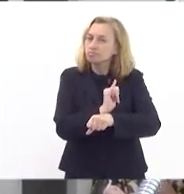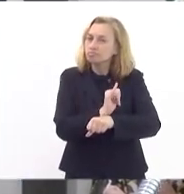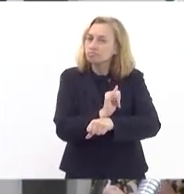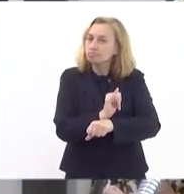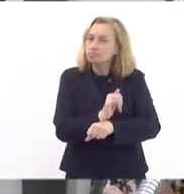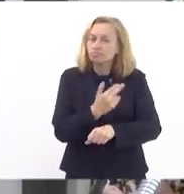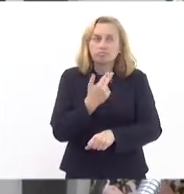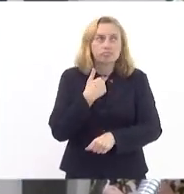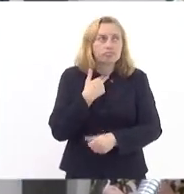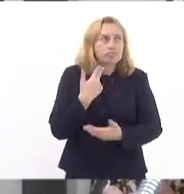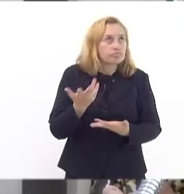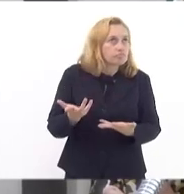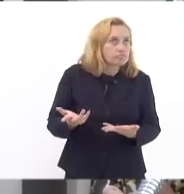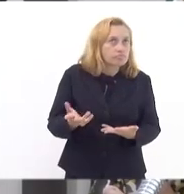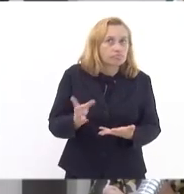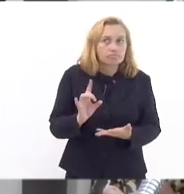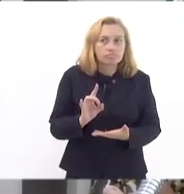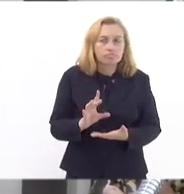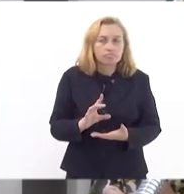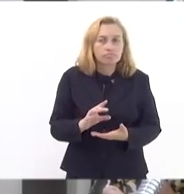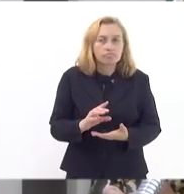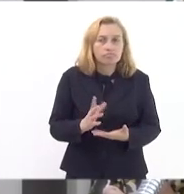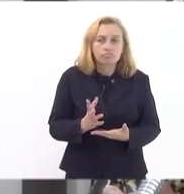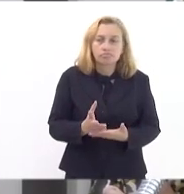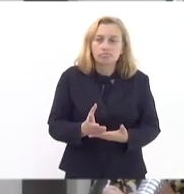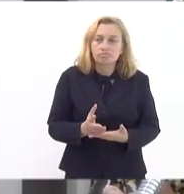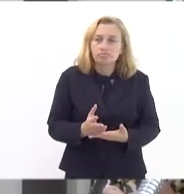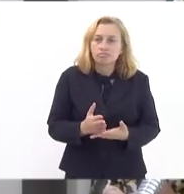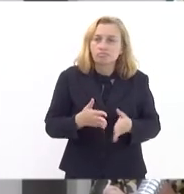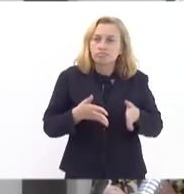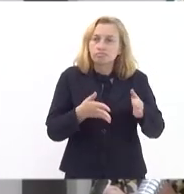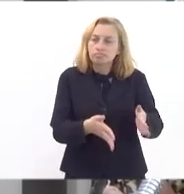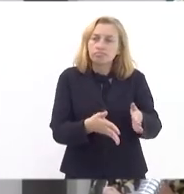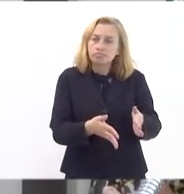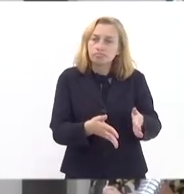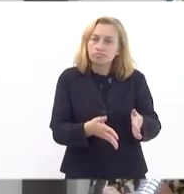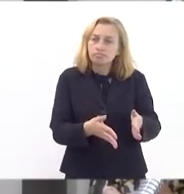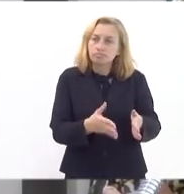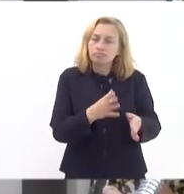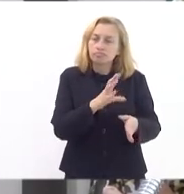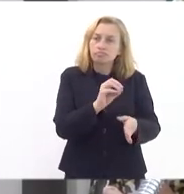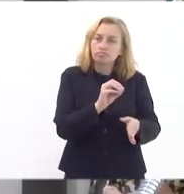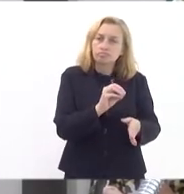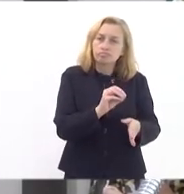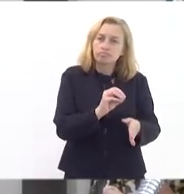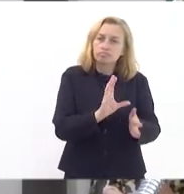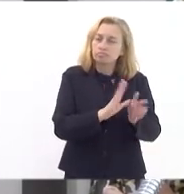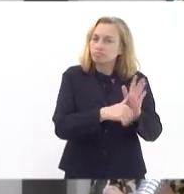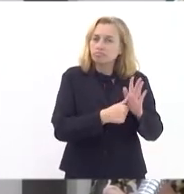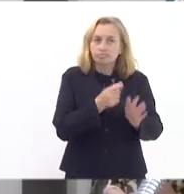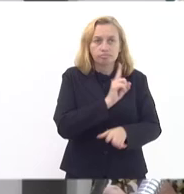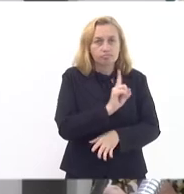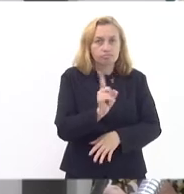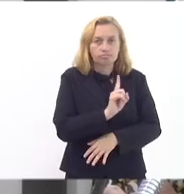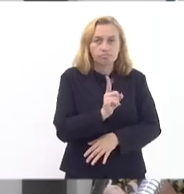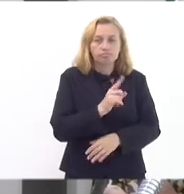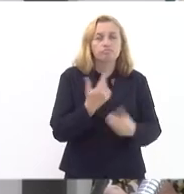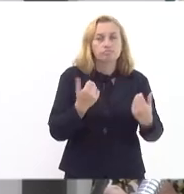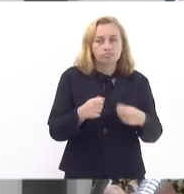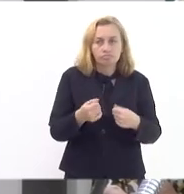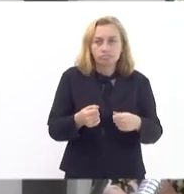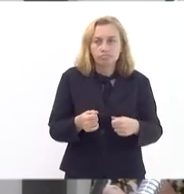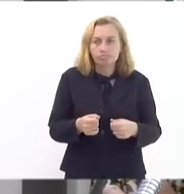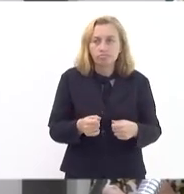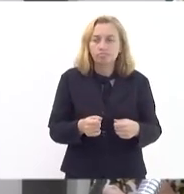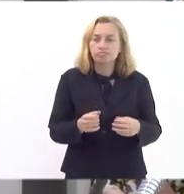não pode ser só em cima do Porto dos cabos Não é só isso tem que